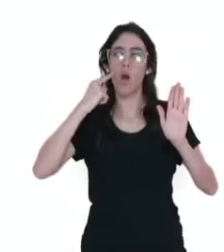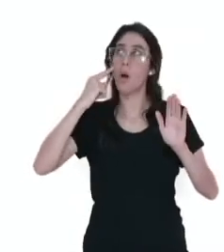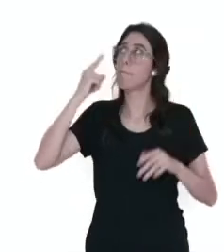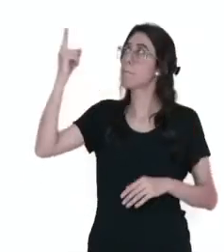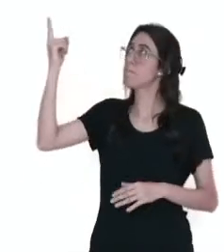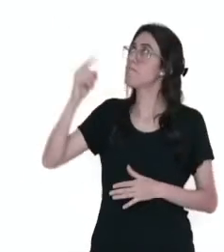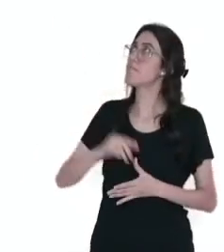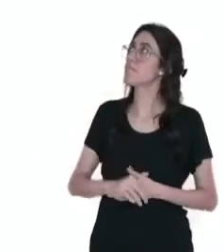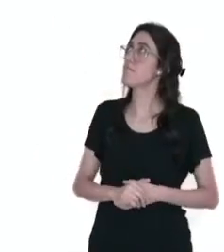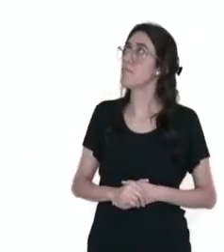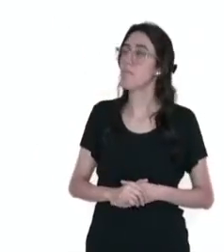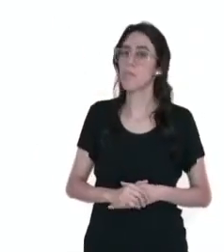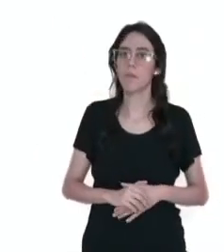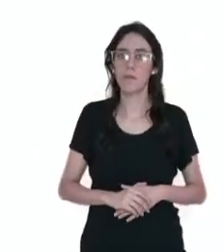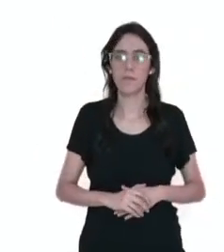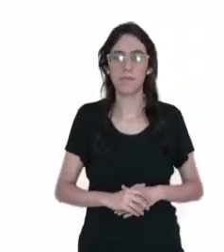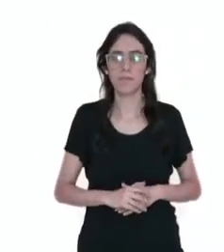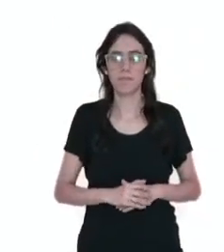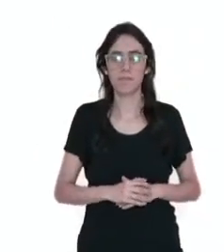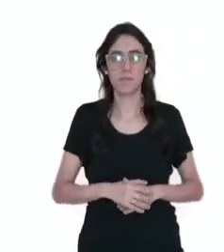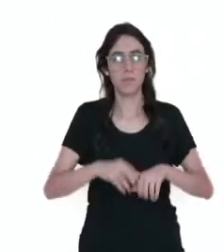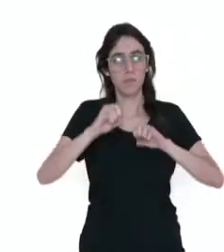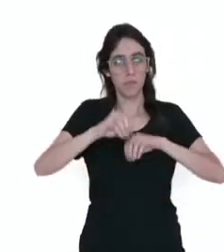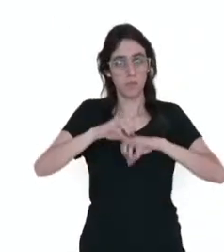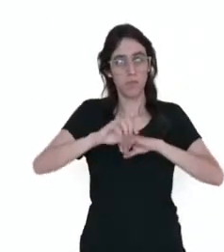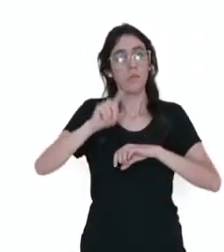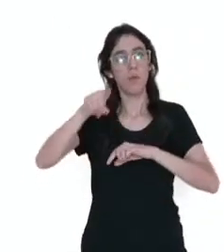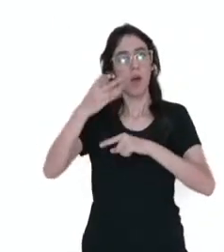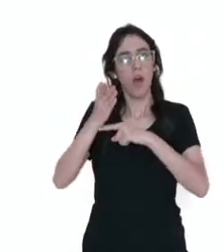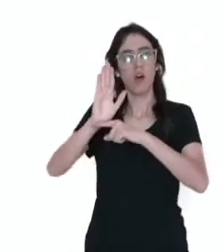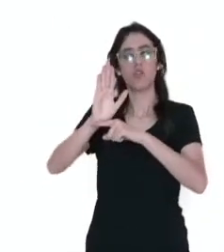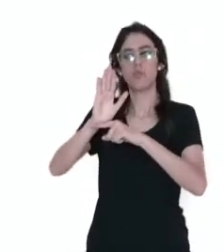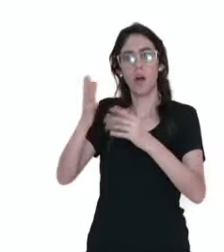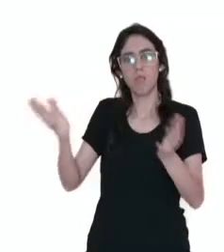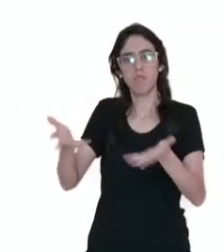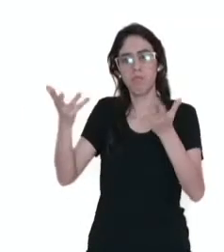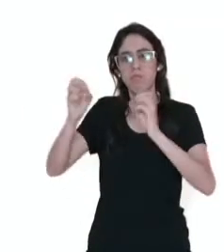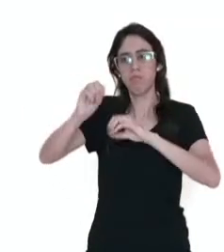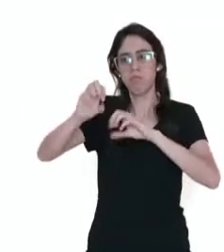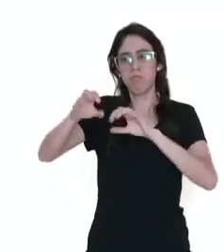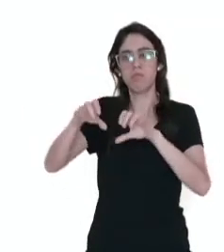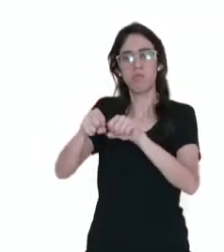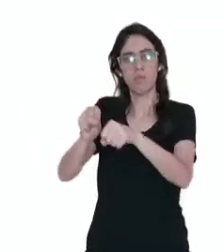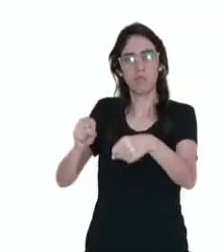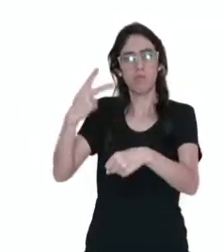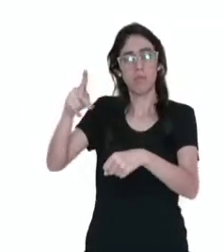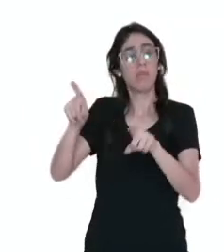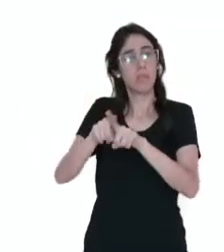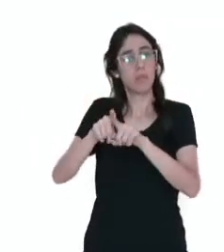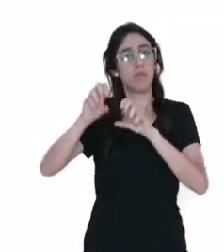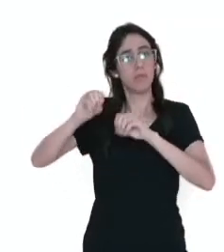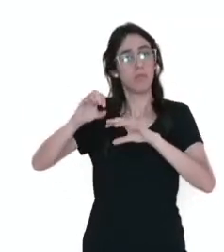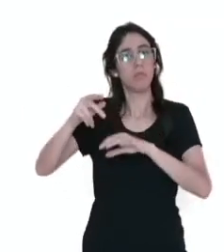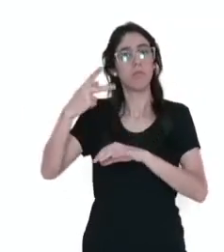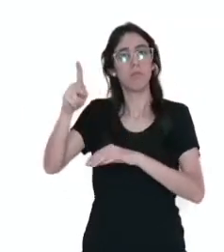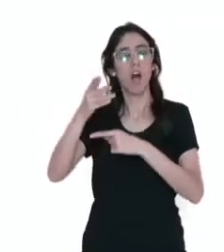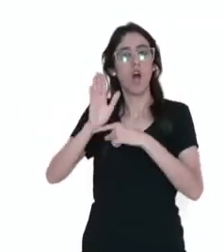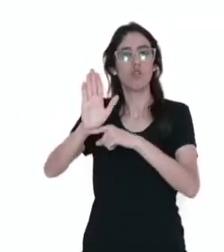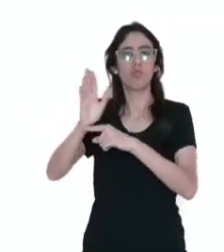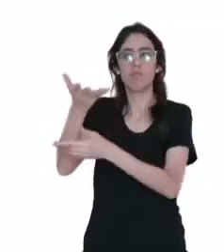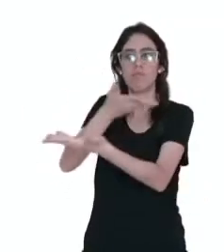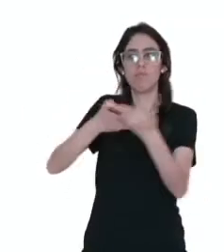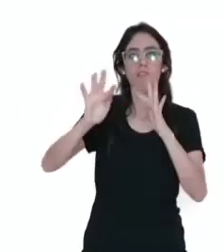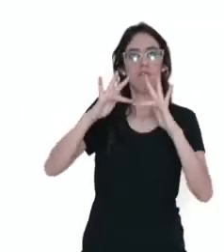a educação abrange os processos formativos que se desenvolvem na vida familiar, na convivência humana,